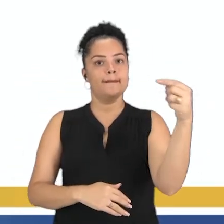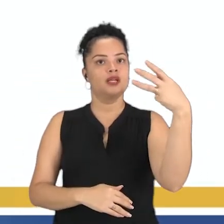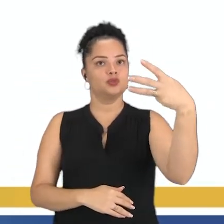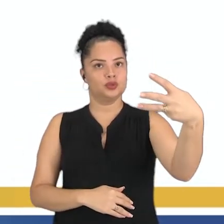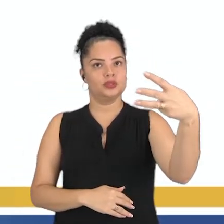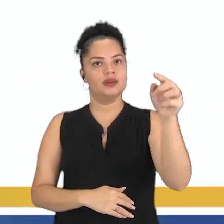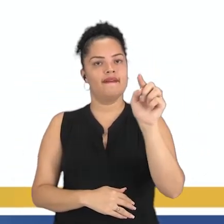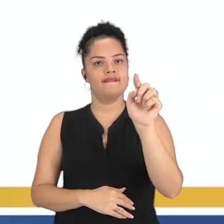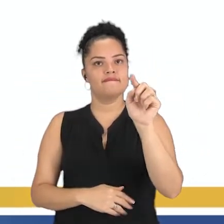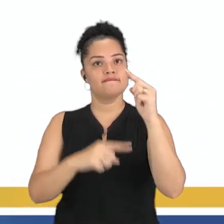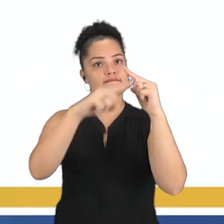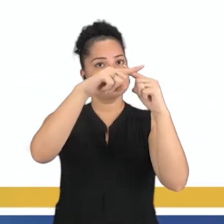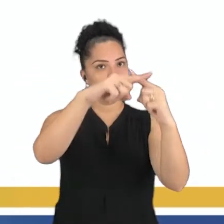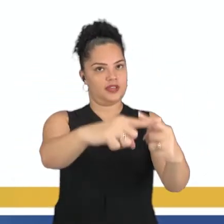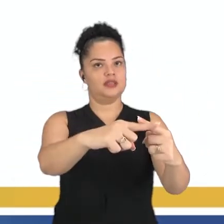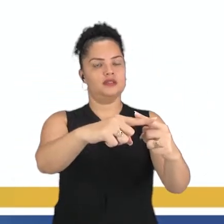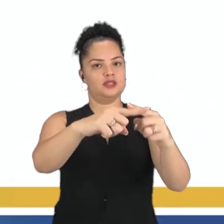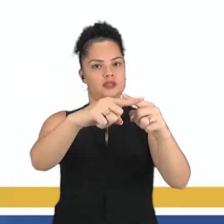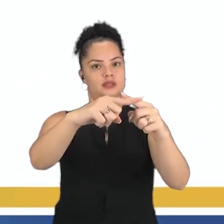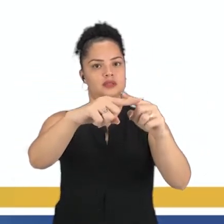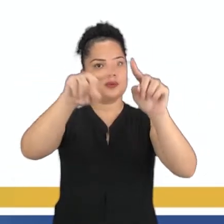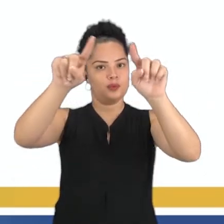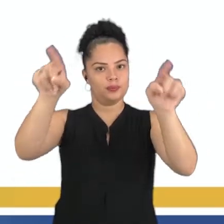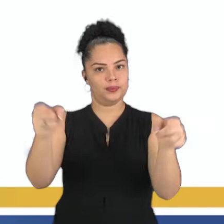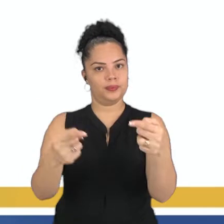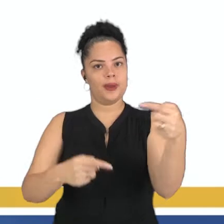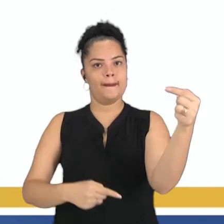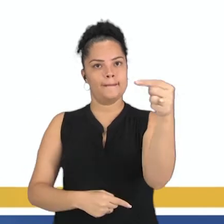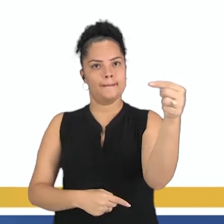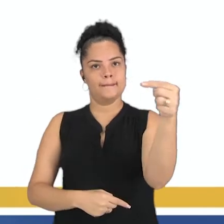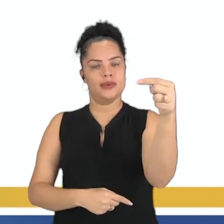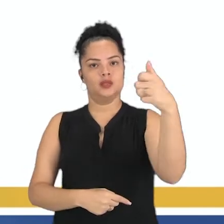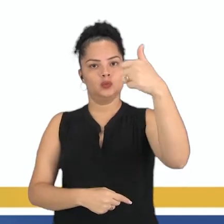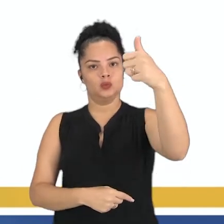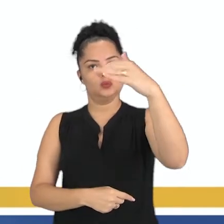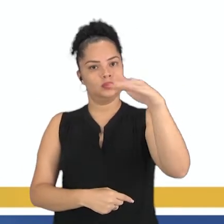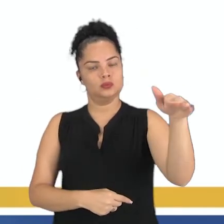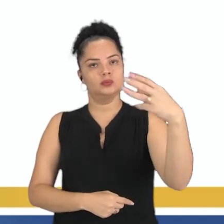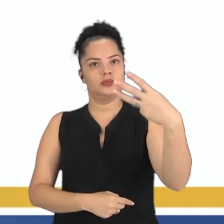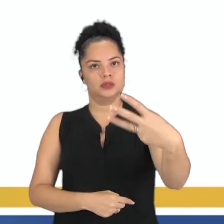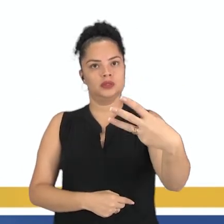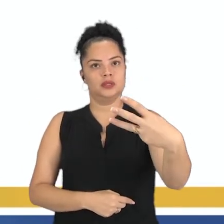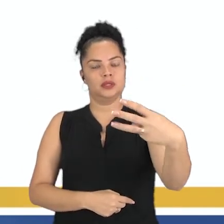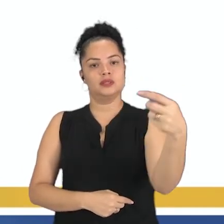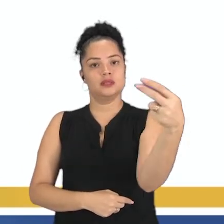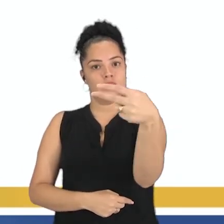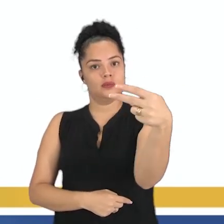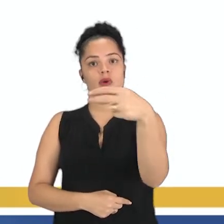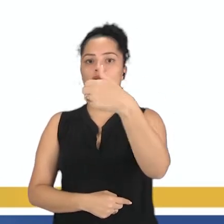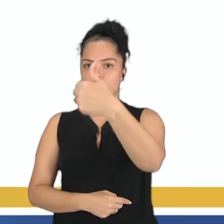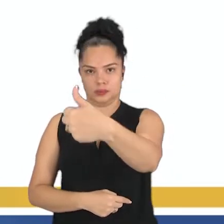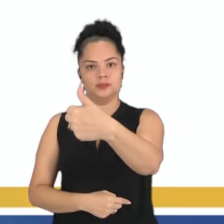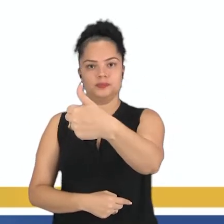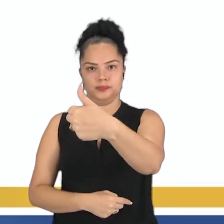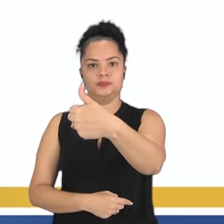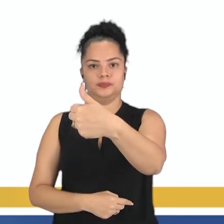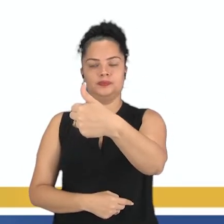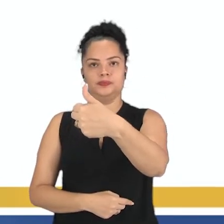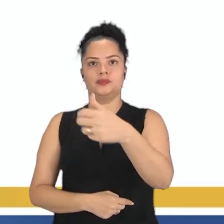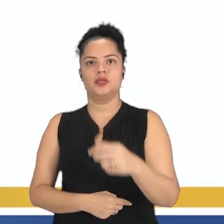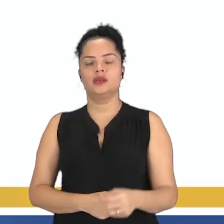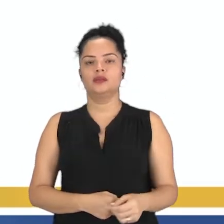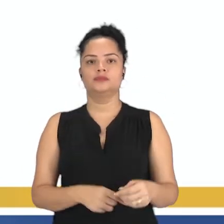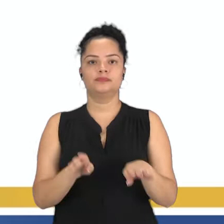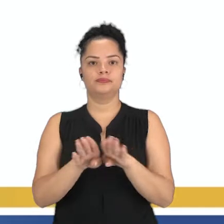é a fração menos 1/3. E quando eu multiplico eles dois, menos 3 por menos 1/3, também dá 1.